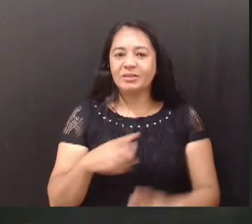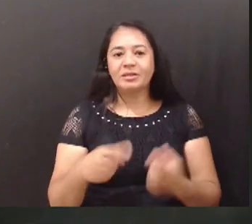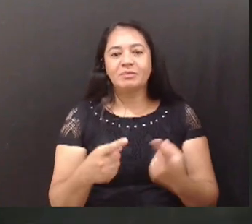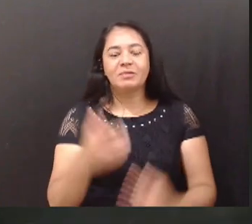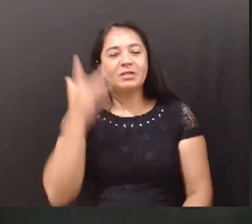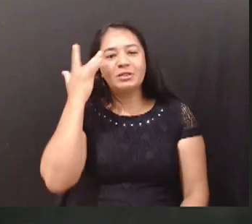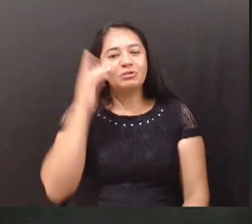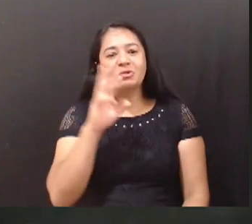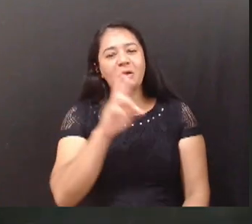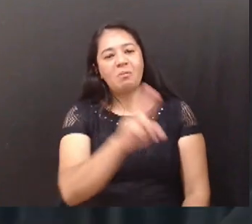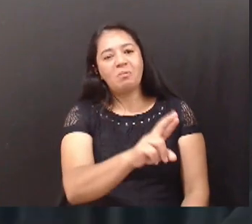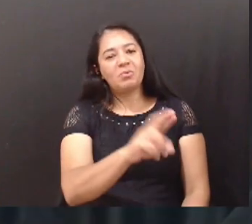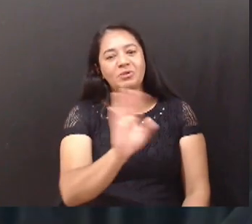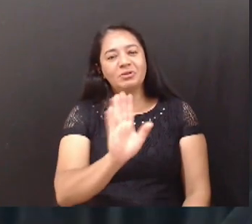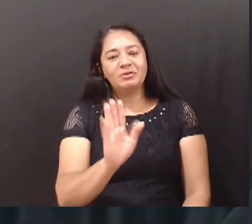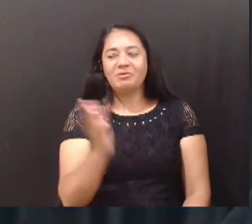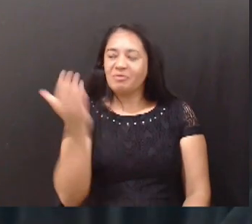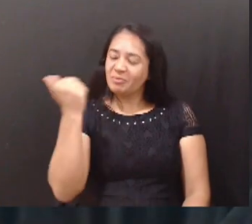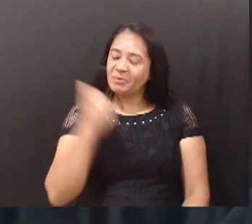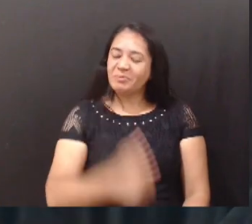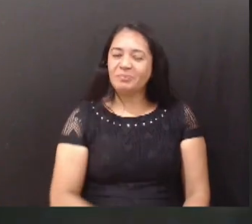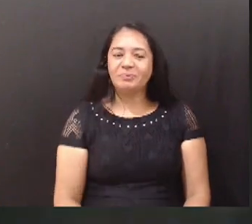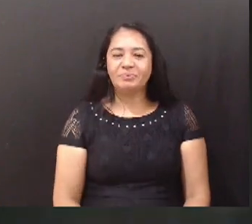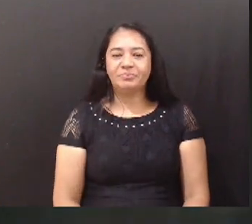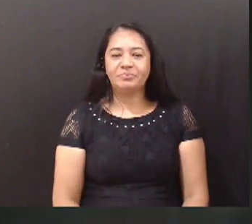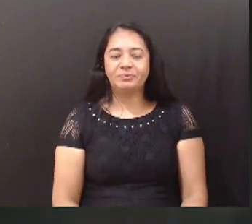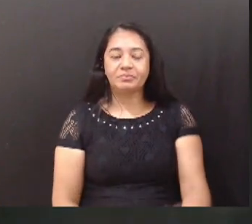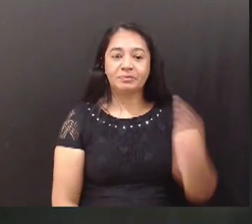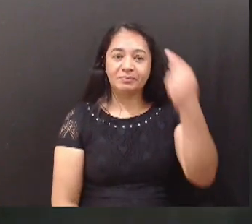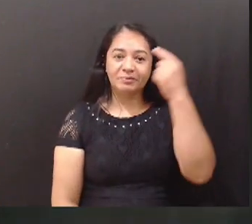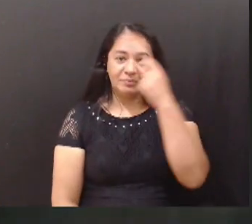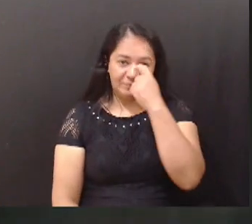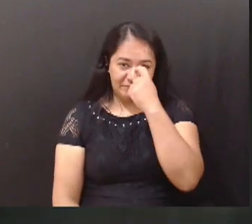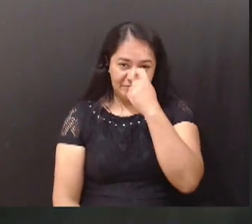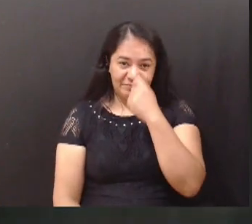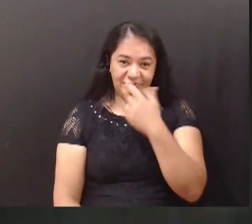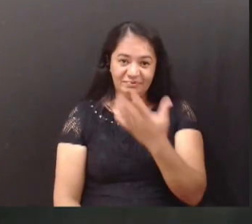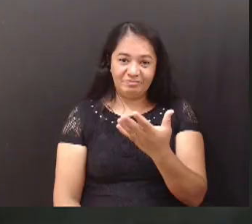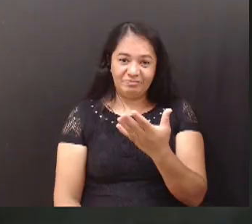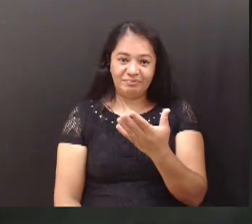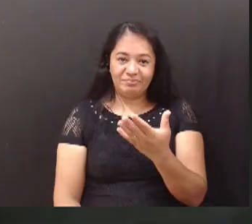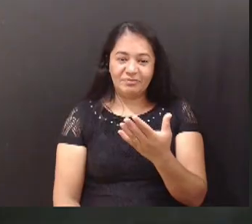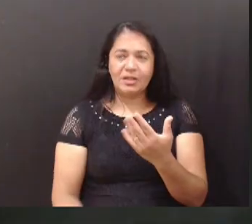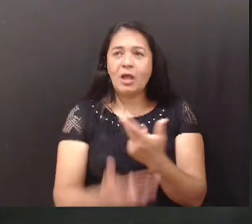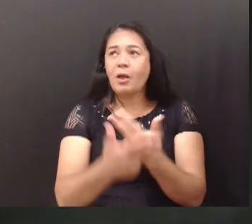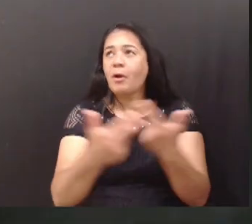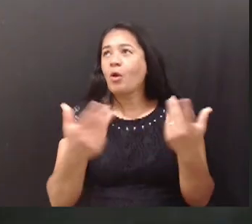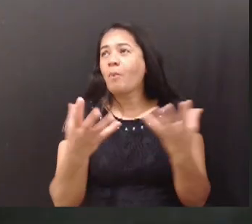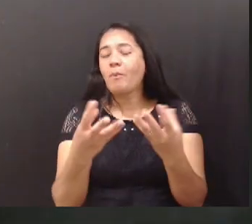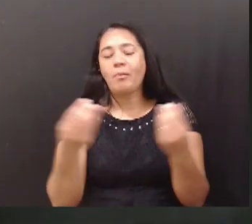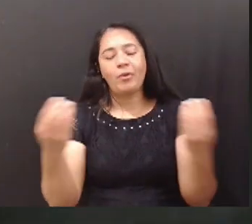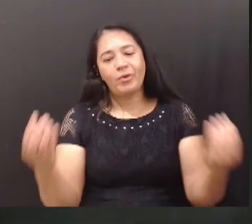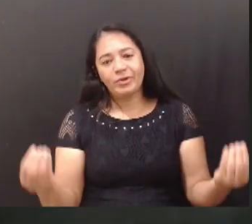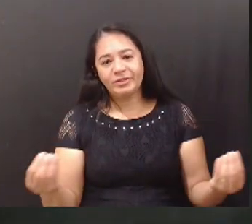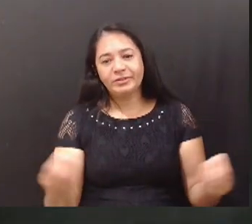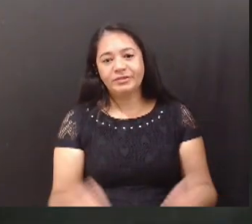lá, vamos lá. Então, vamos pensar assim. São muitas coisas, né? É tudo, o dia a